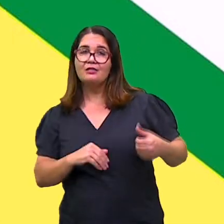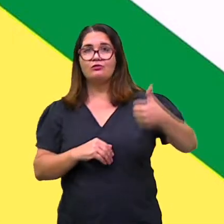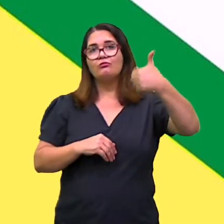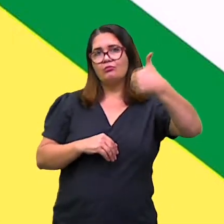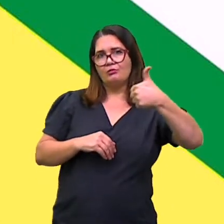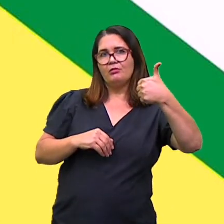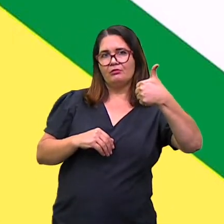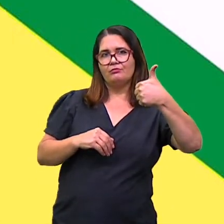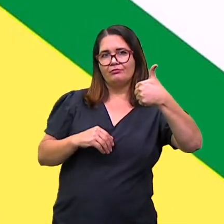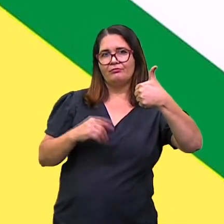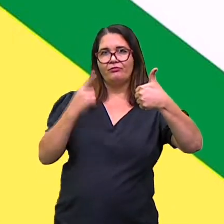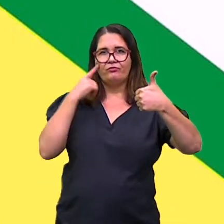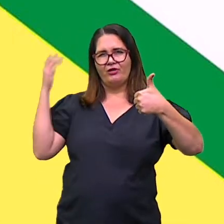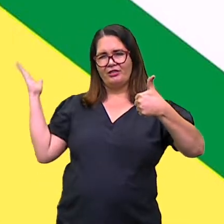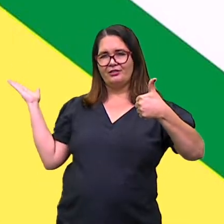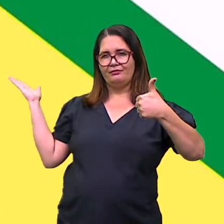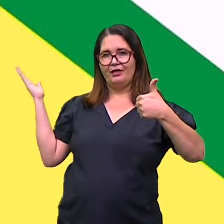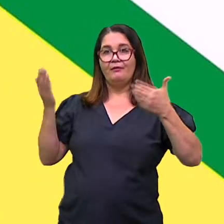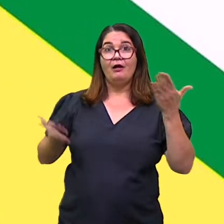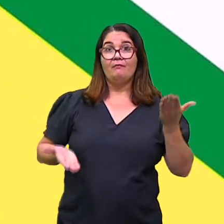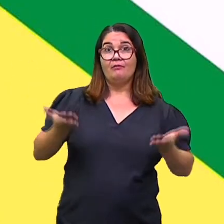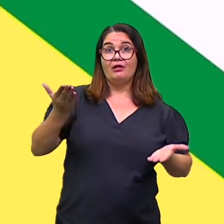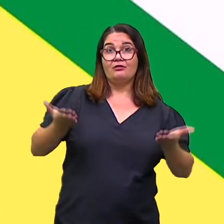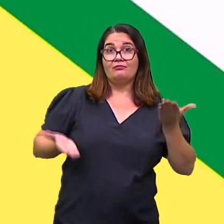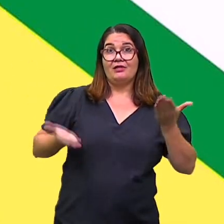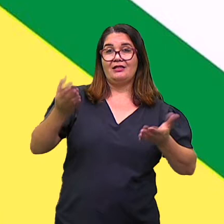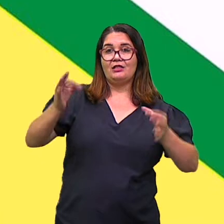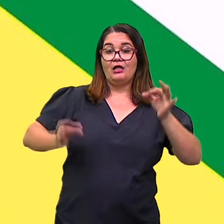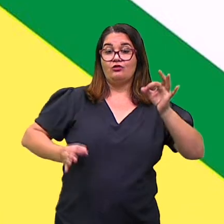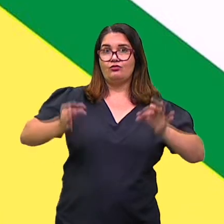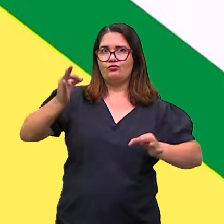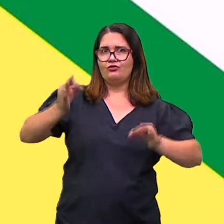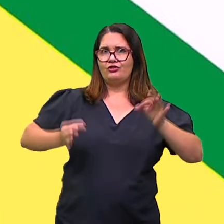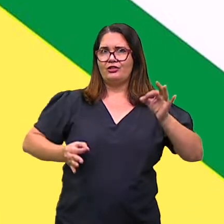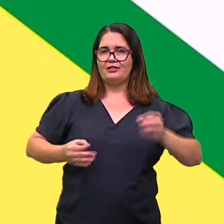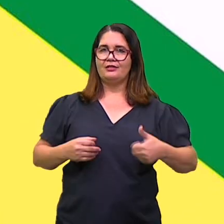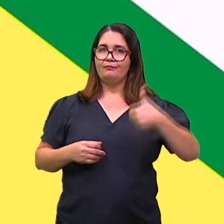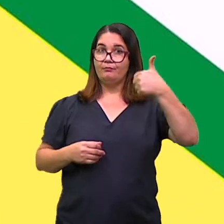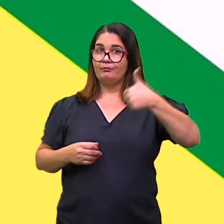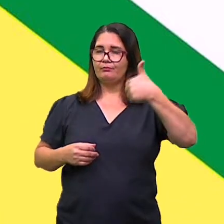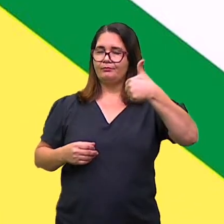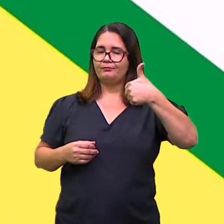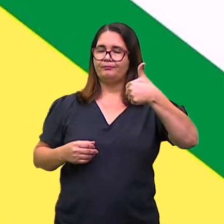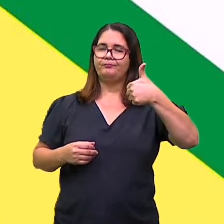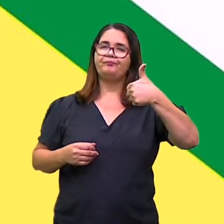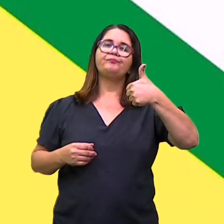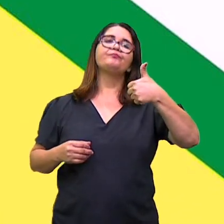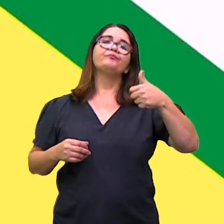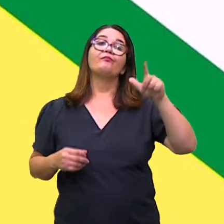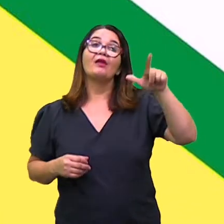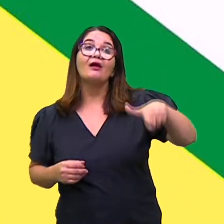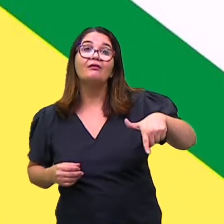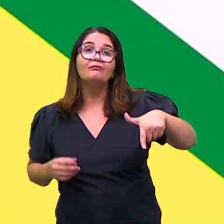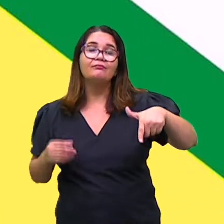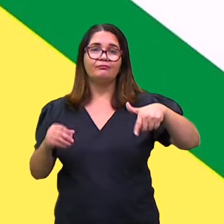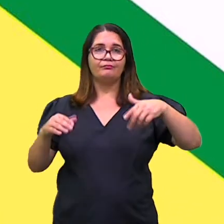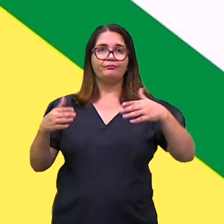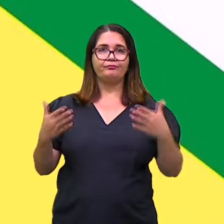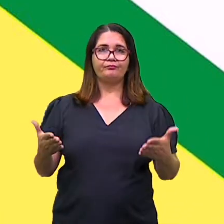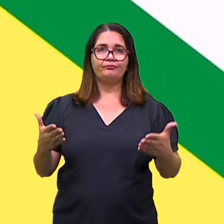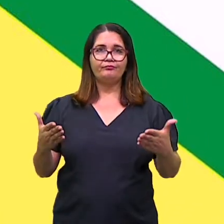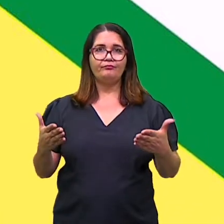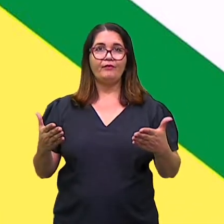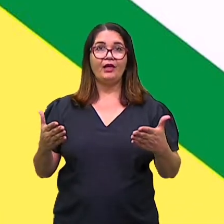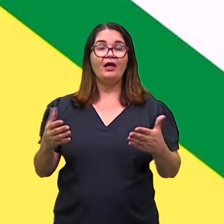aqui, né, pela balança da justiça. O primeiro é uma